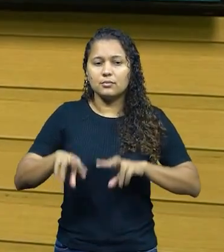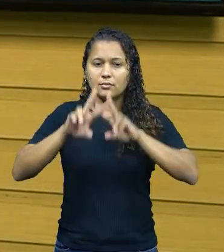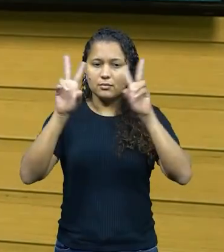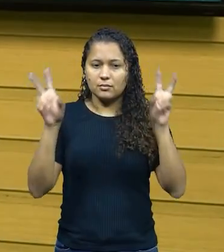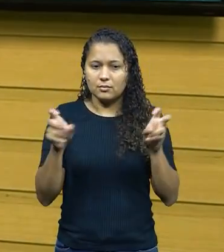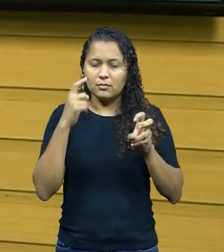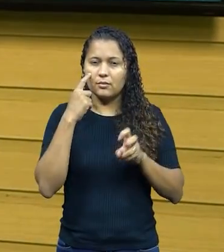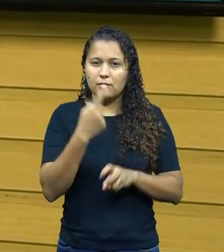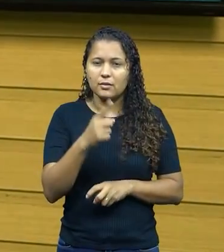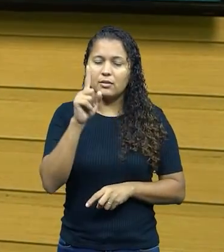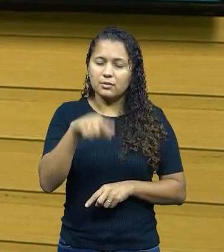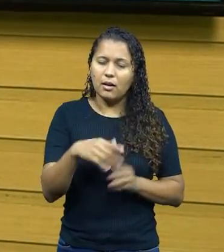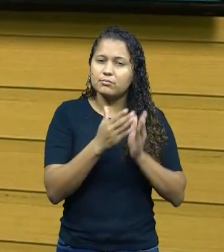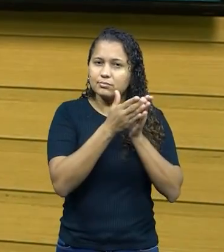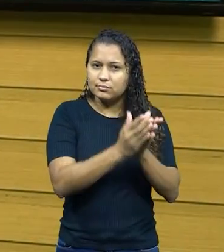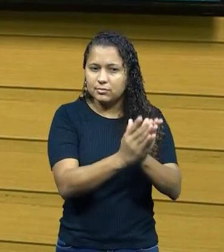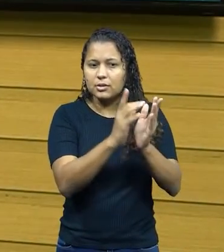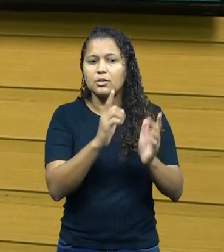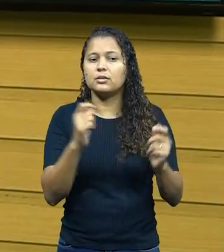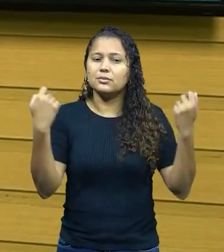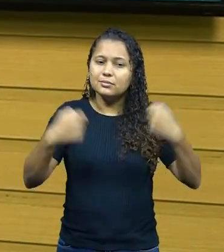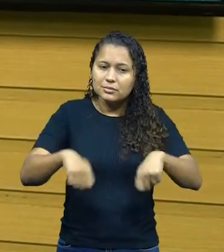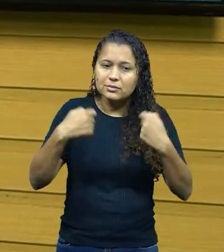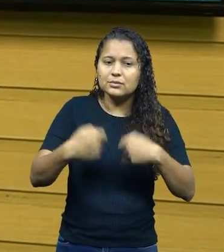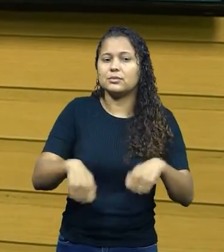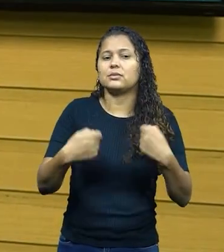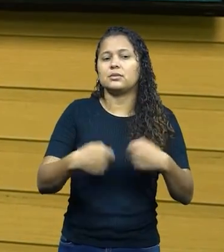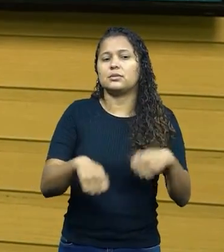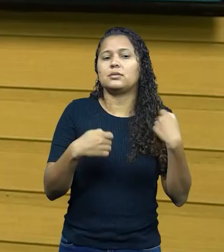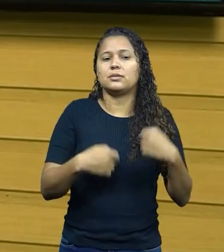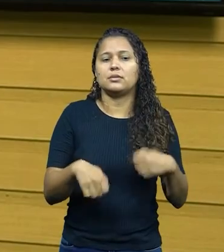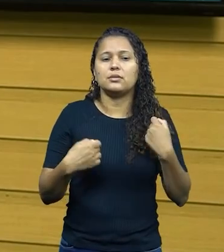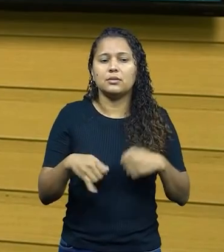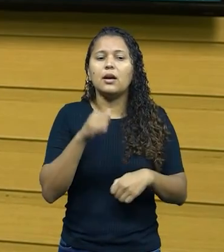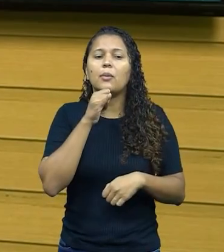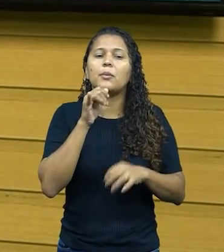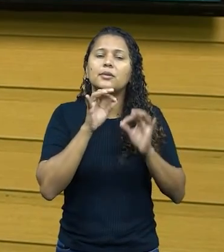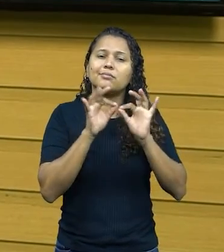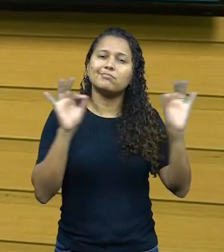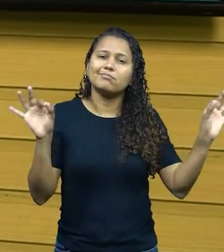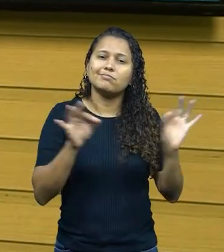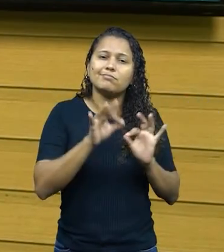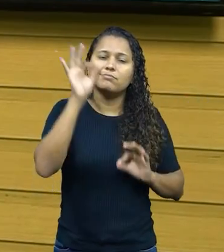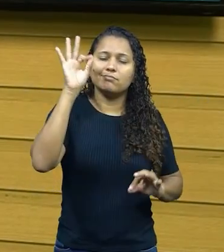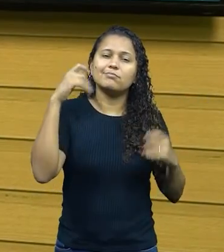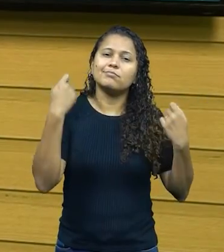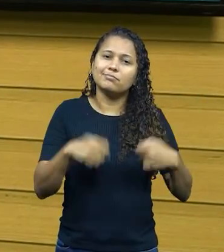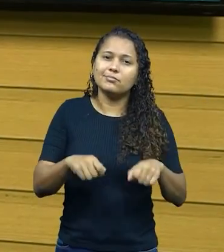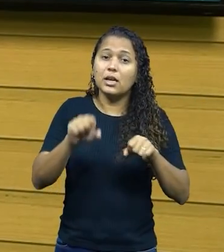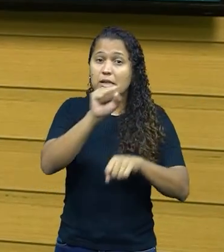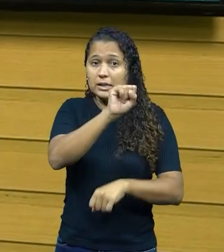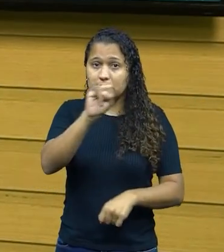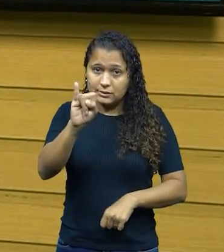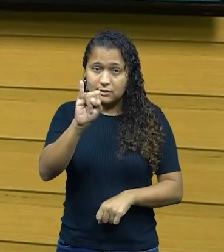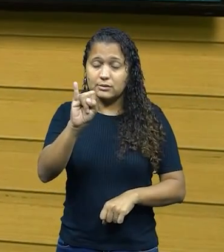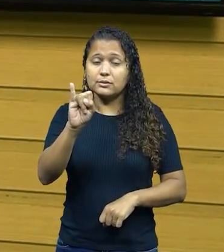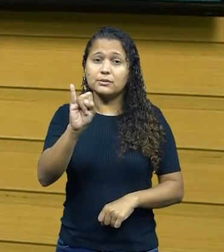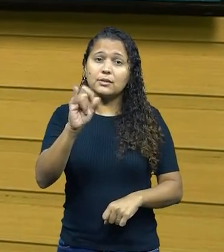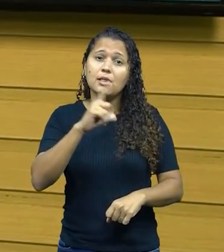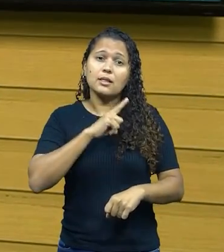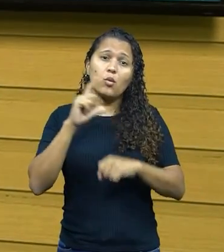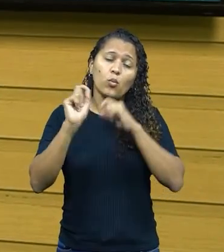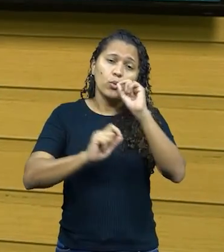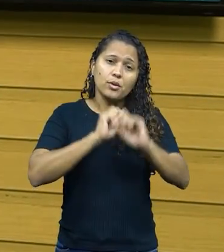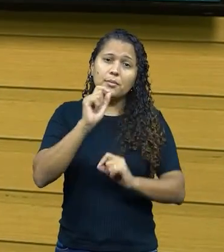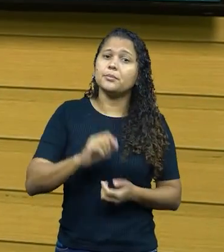Como vocês podem ver, o porto, ele necessita muito de medições. E o sistema internacional,